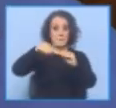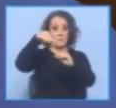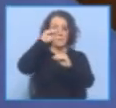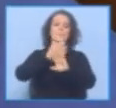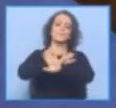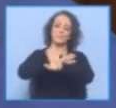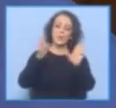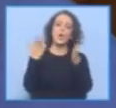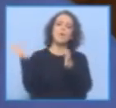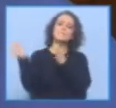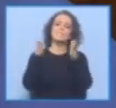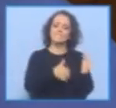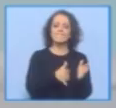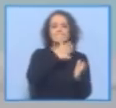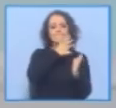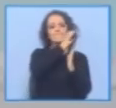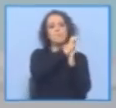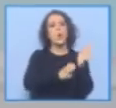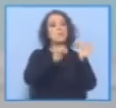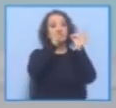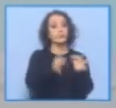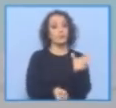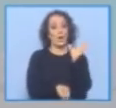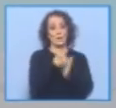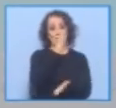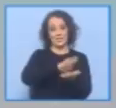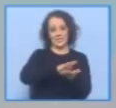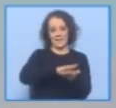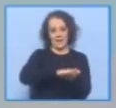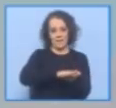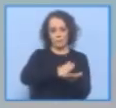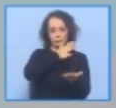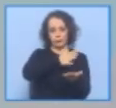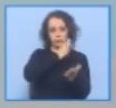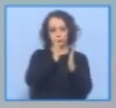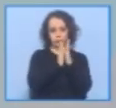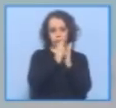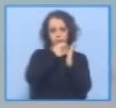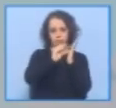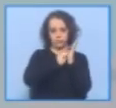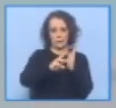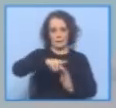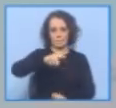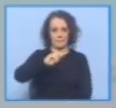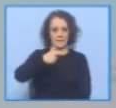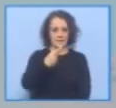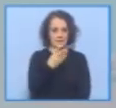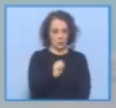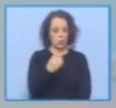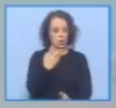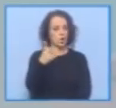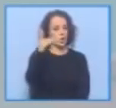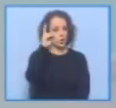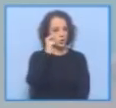vamos então à narrativa original, não é? Que está aqui descrita no Evangelho de Mateus. É isso que vamos agora